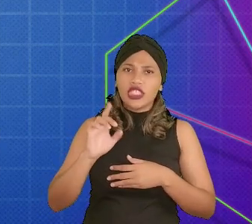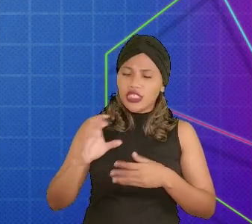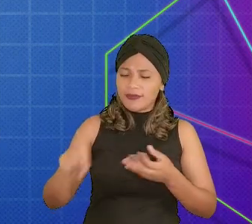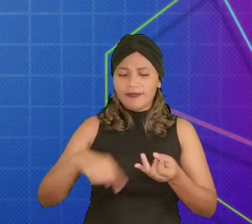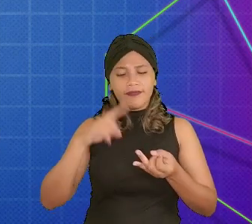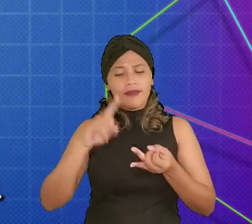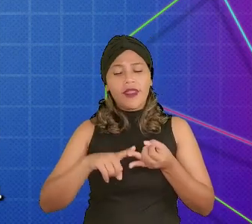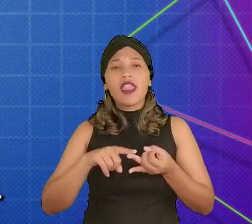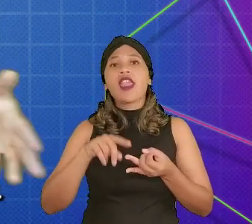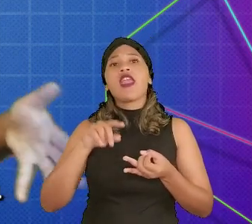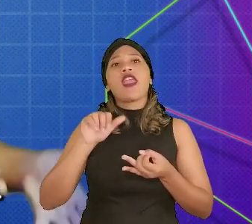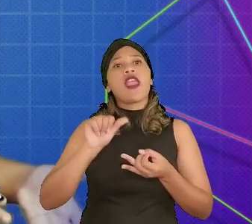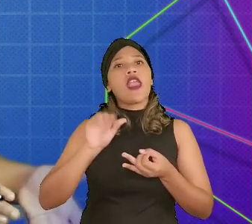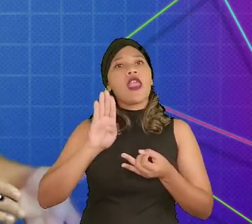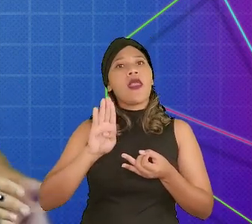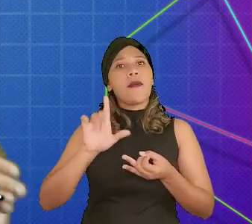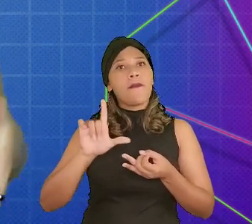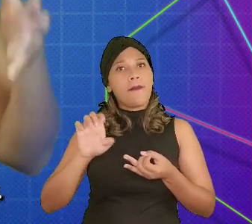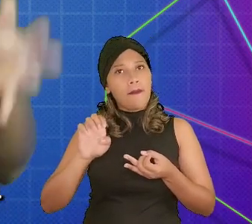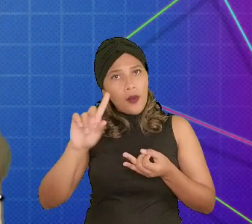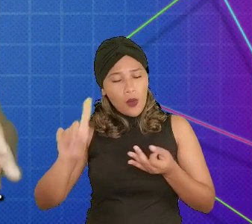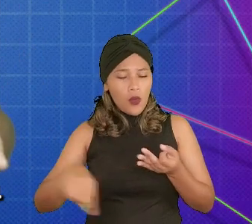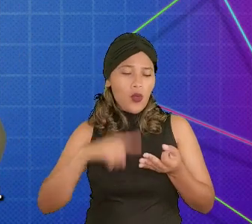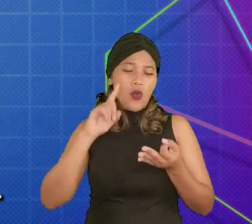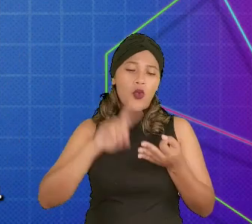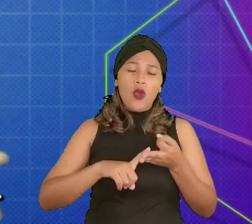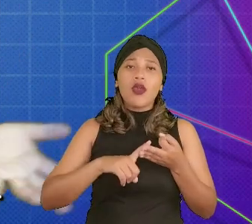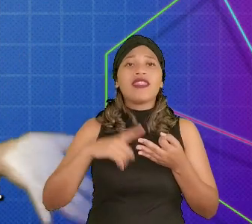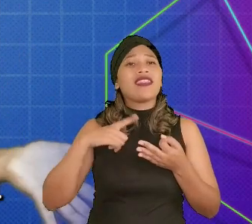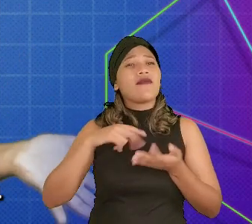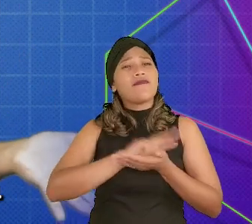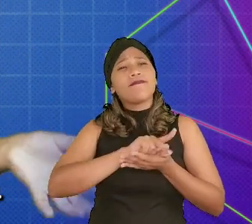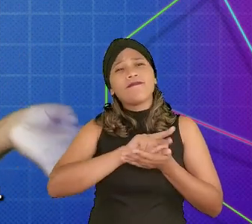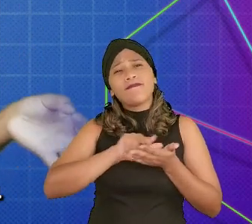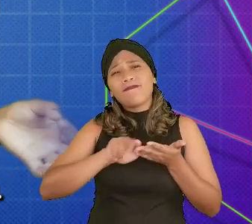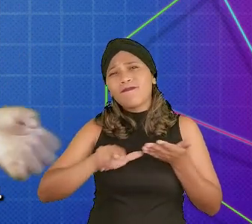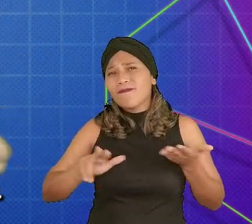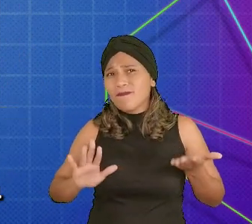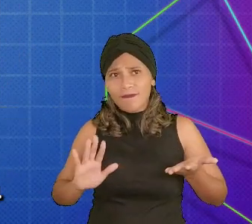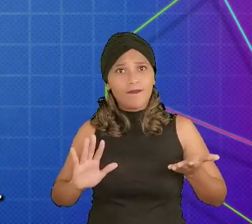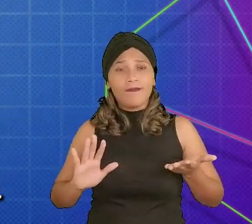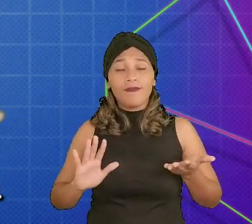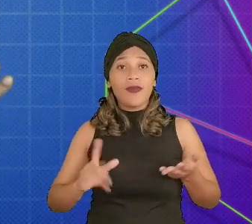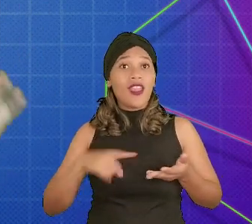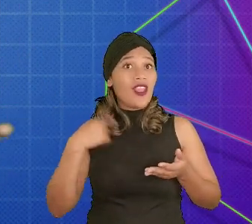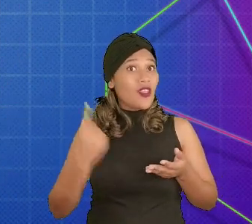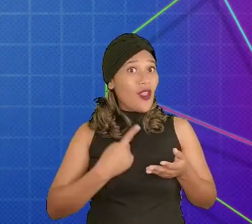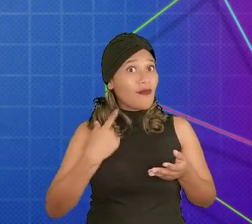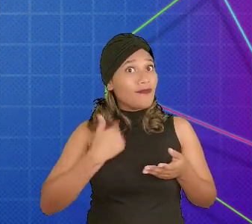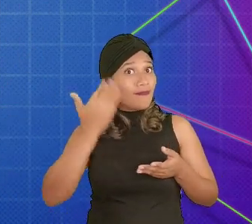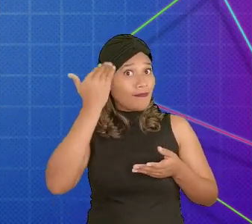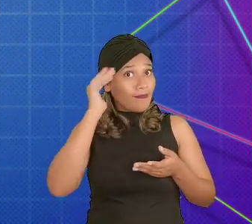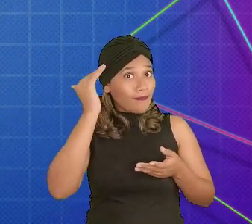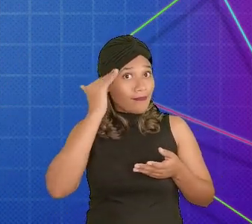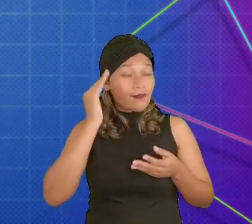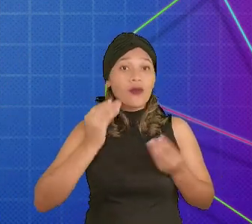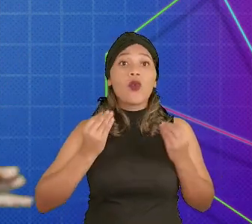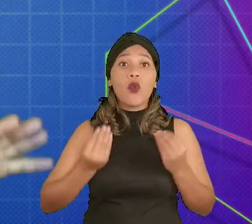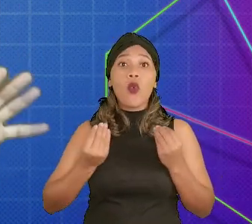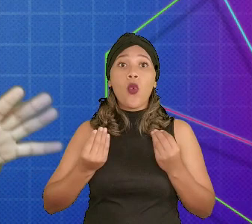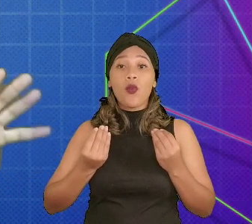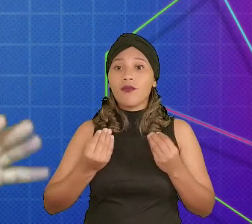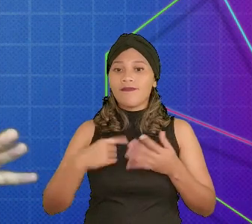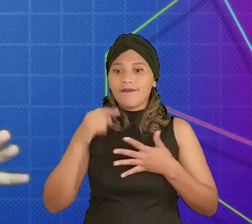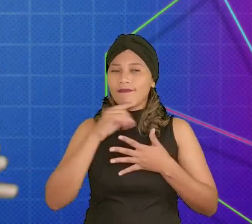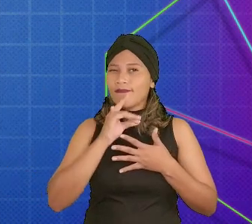Pro Tools, Ableton Live, Cubase, Fruit Loops e o Bitwig. E nós vamos entender tudo isso